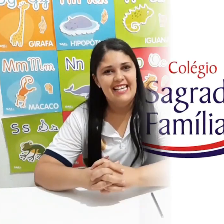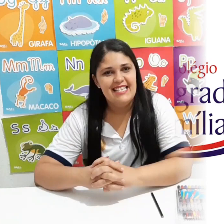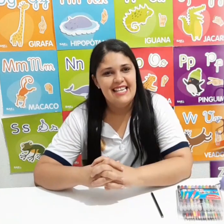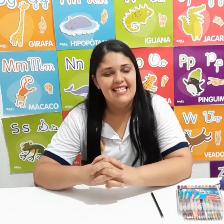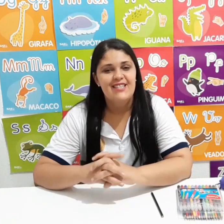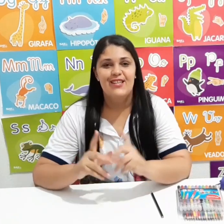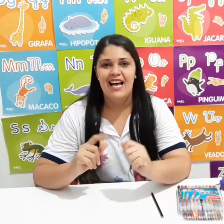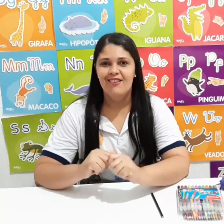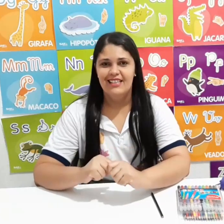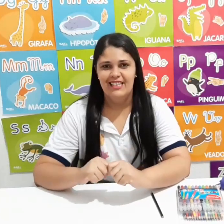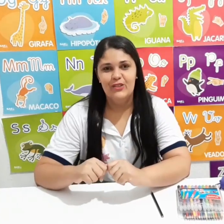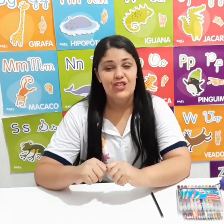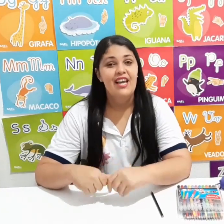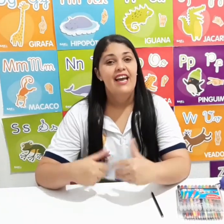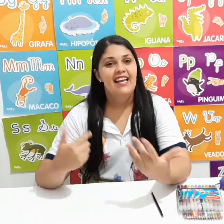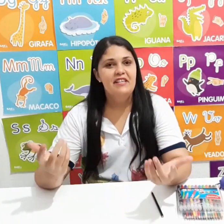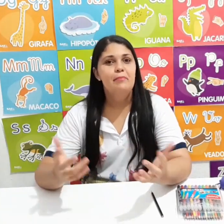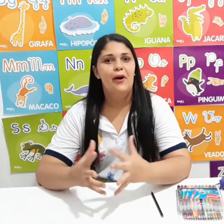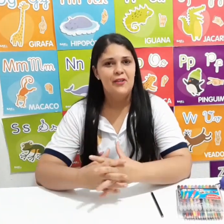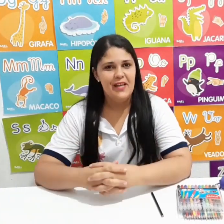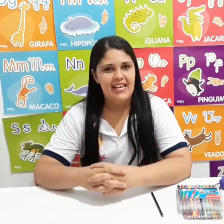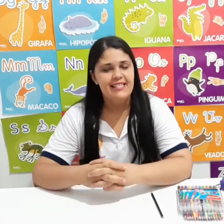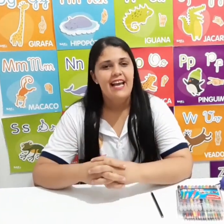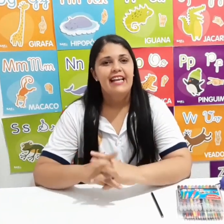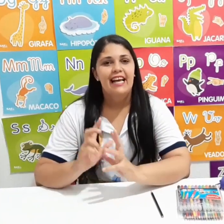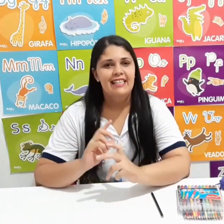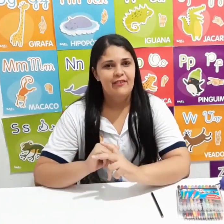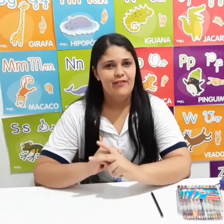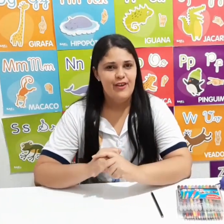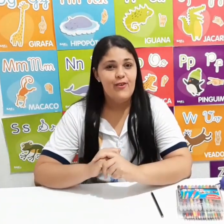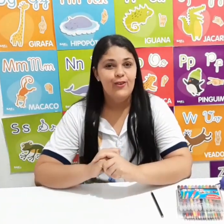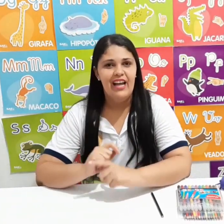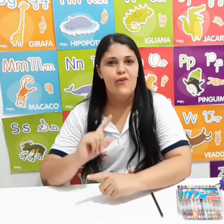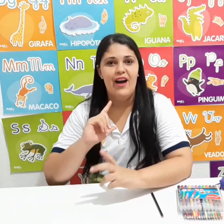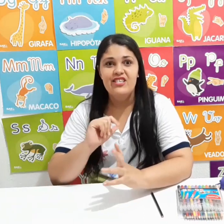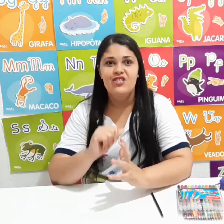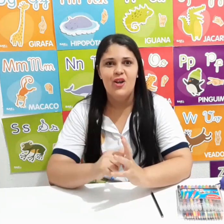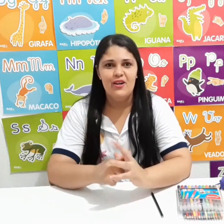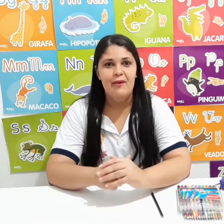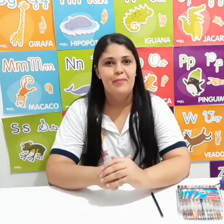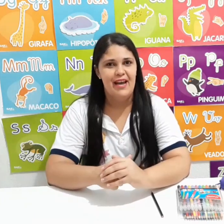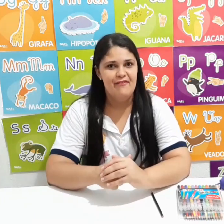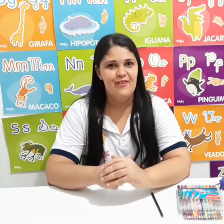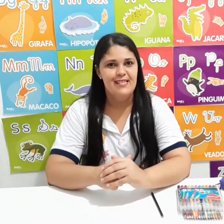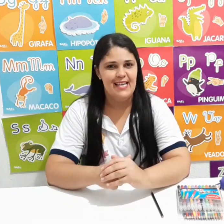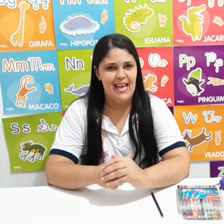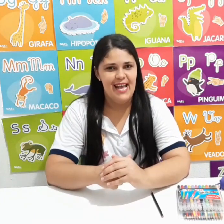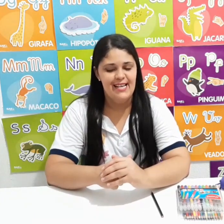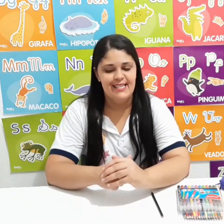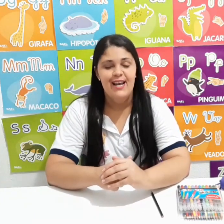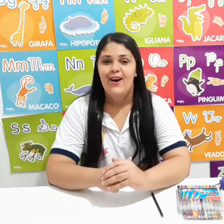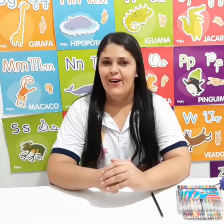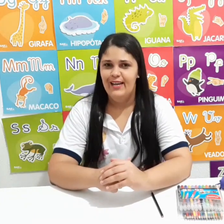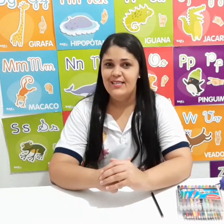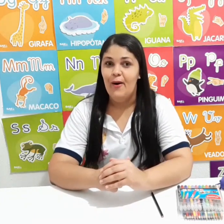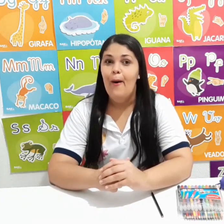Olá, crianças! Nossa aula de hoje é de português e a tia veio contar uma história para